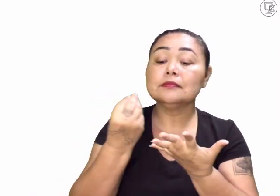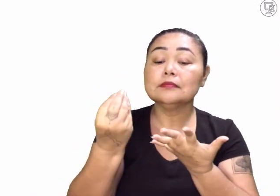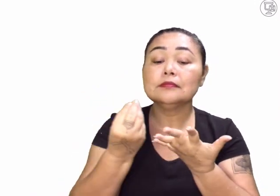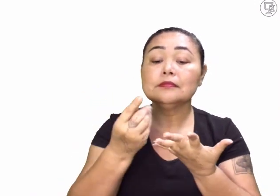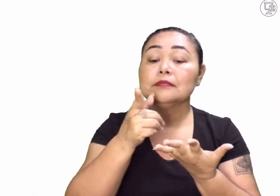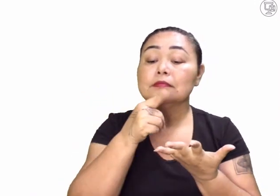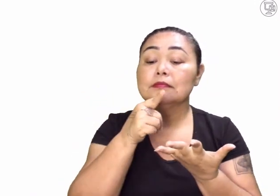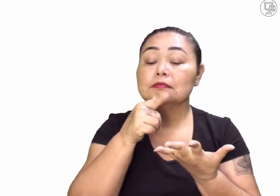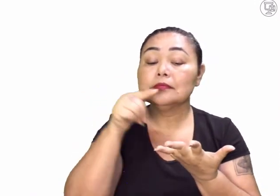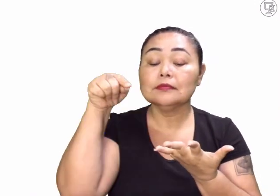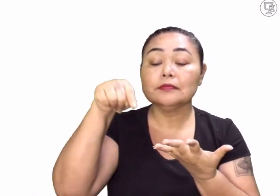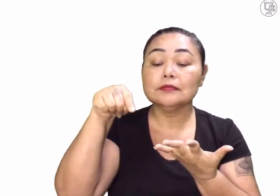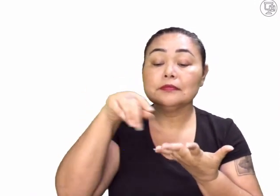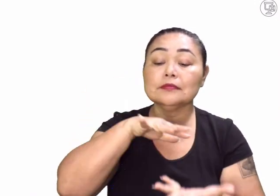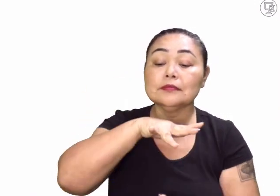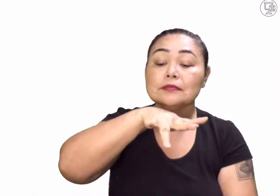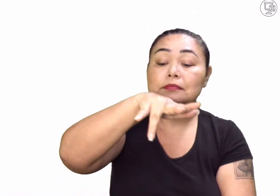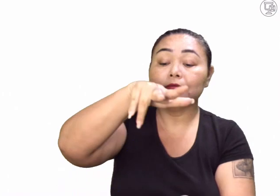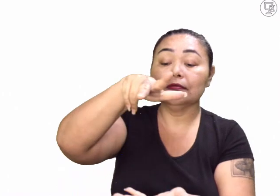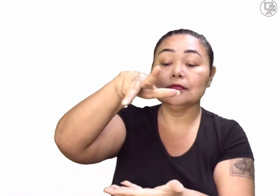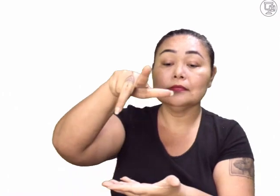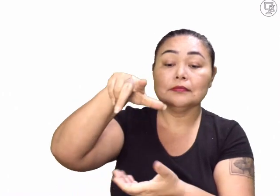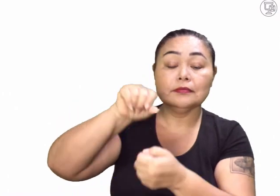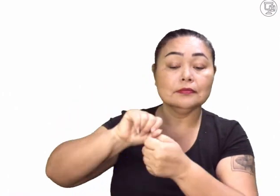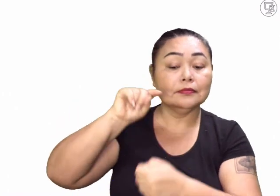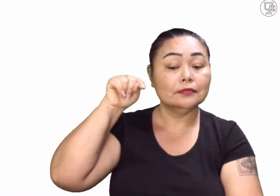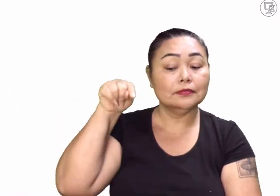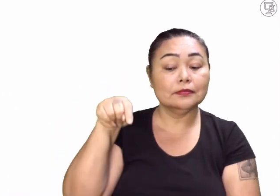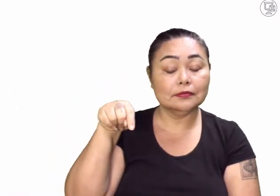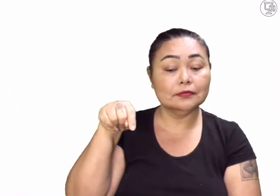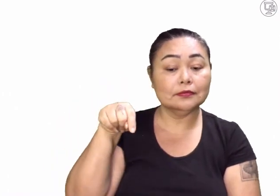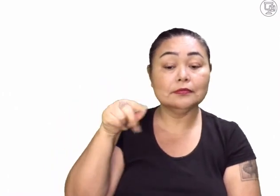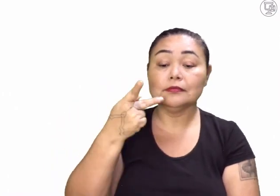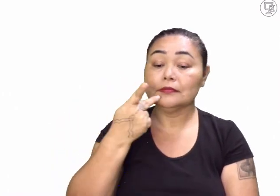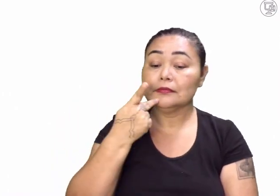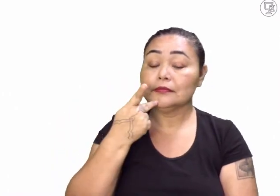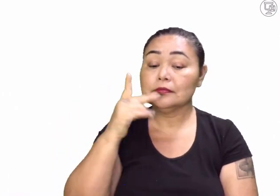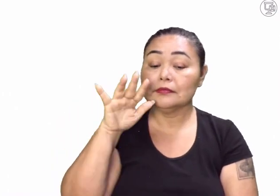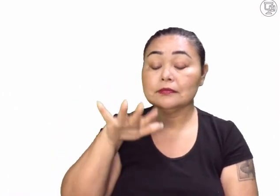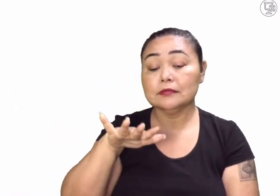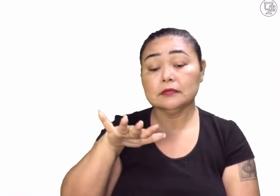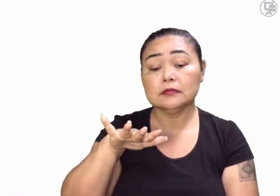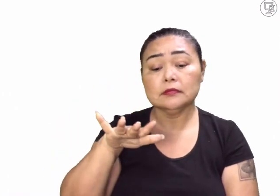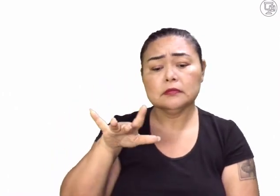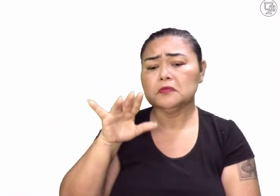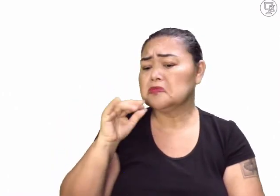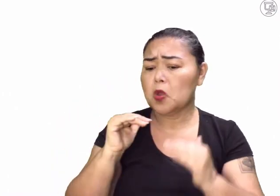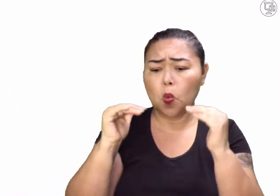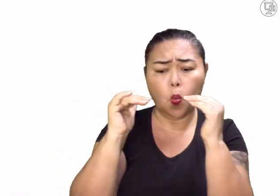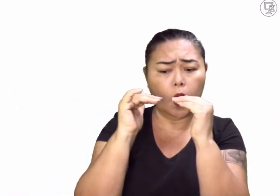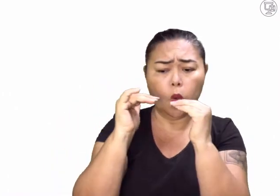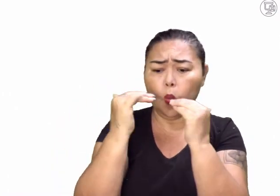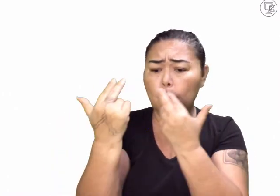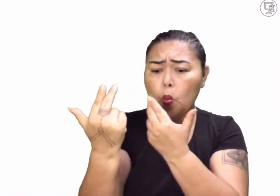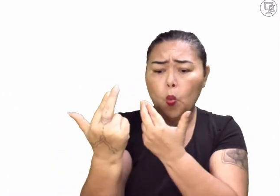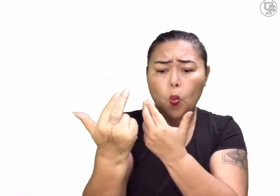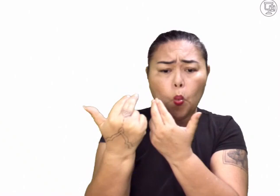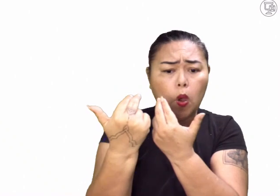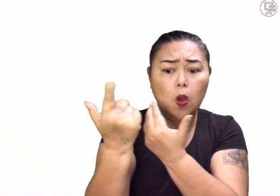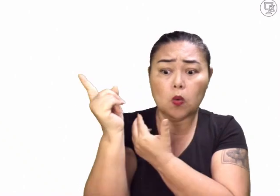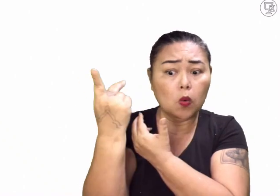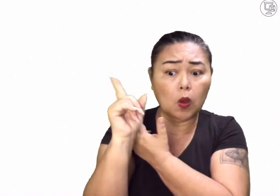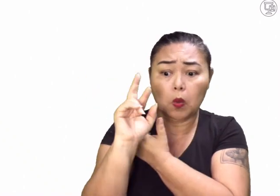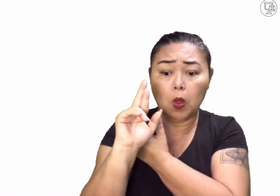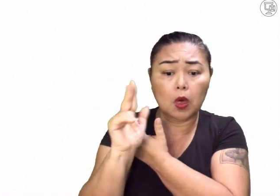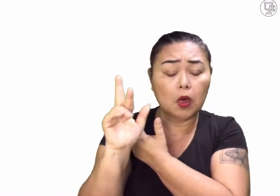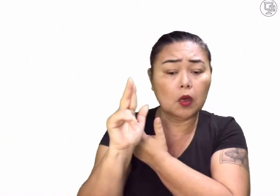da água no planeta Terra. Podemos dizer assim que não é muito igual, né, Rogério? Exatamente,